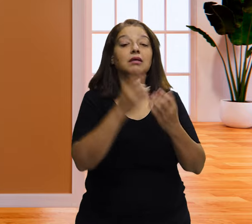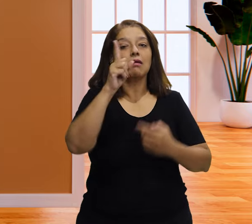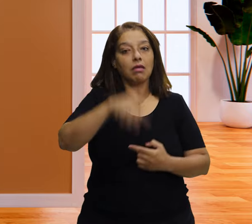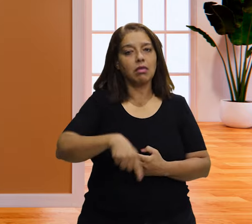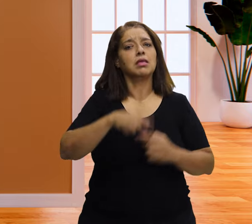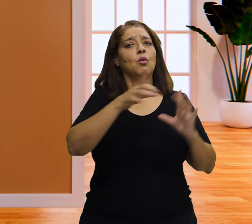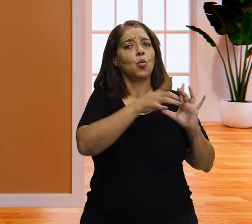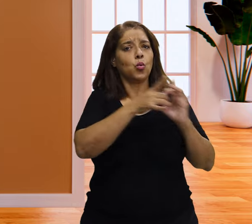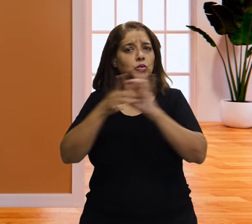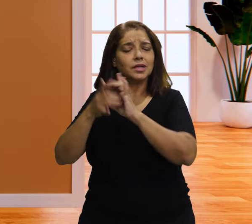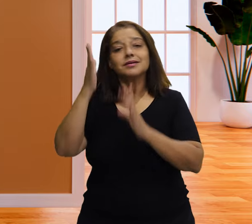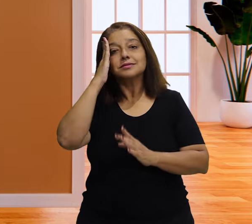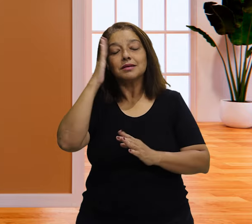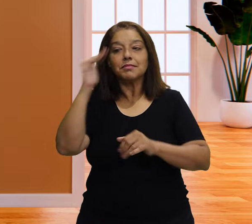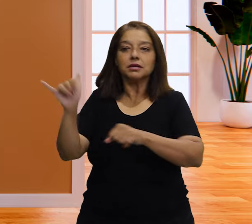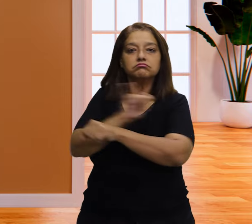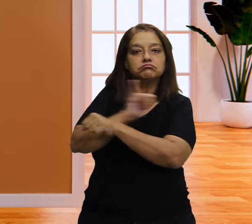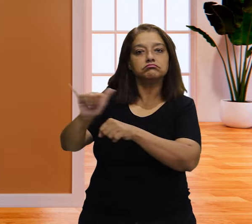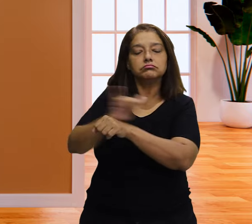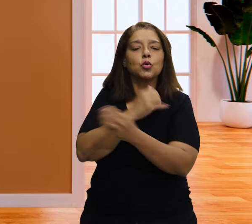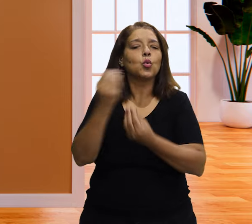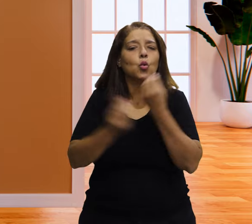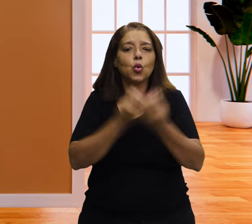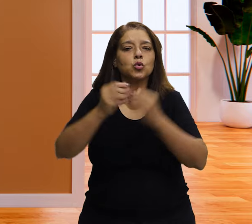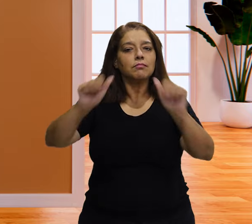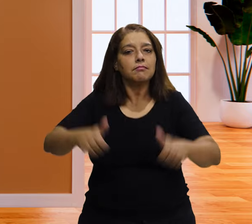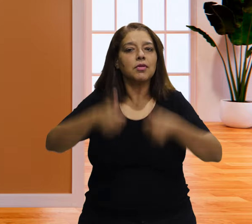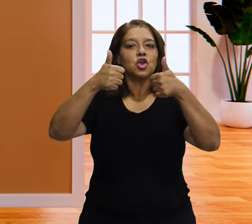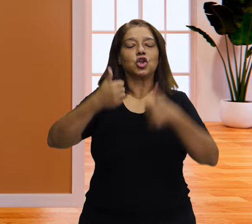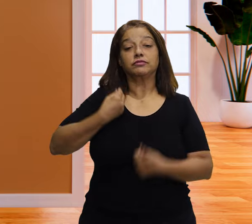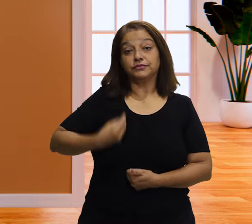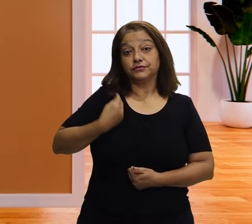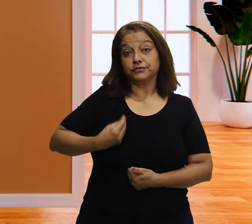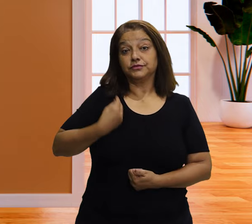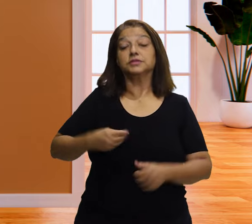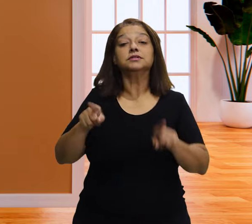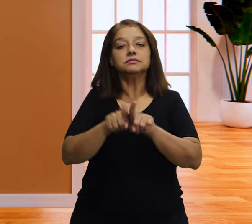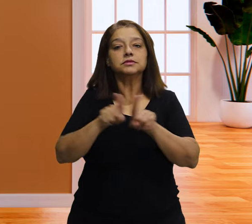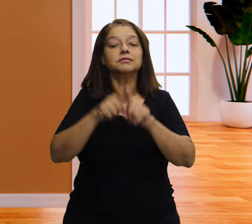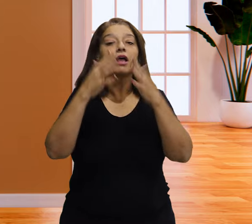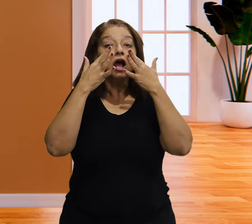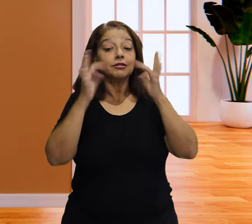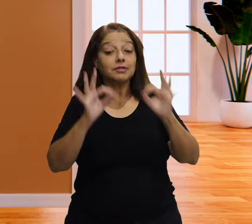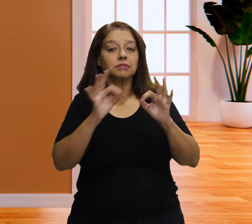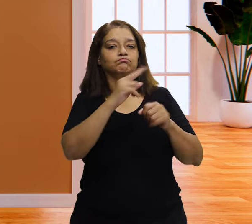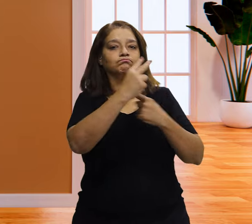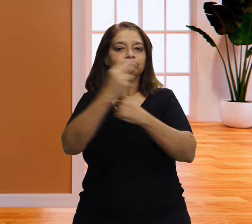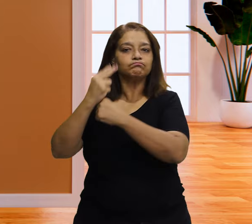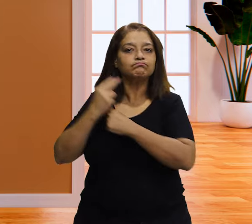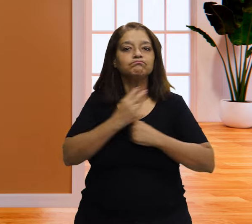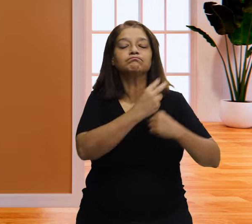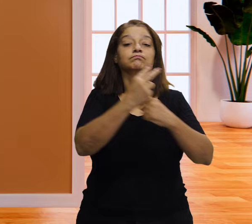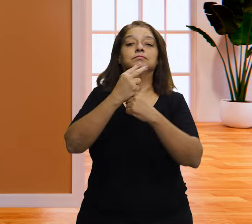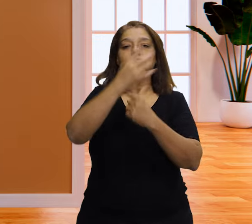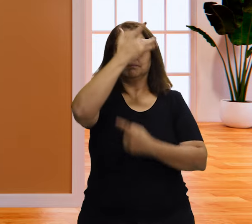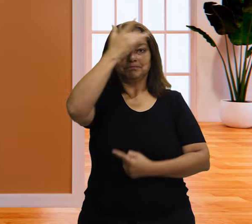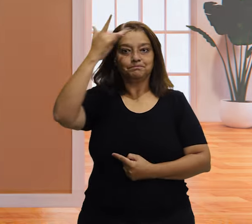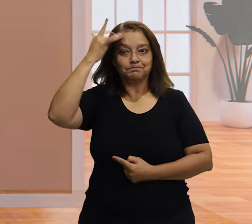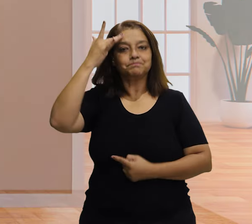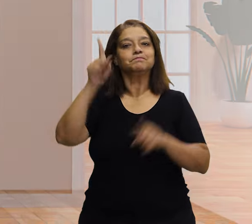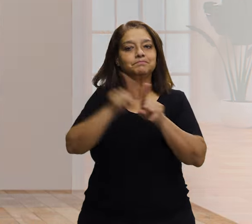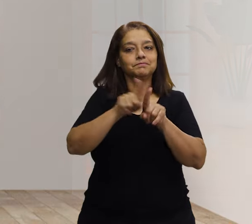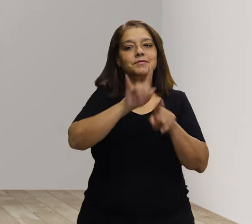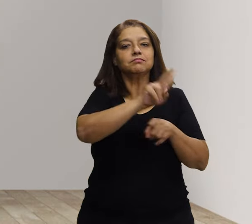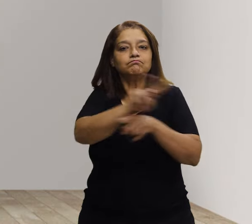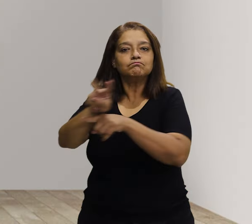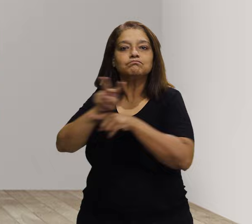necessário pensar estratégias para uma melhor condição de vida e a manutenção da saúde mental dos profissionais.